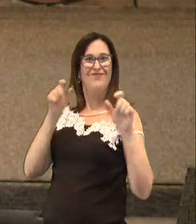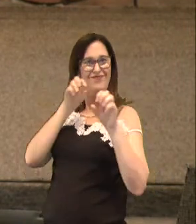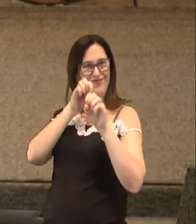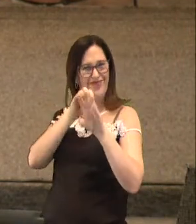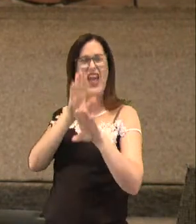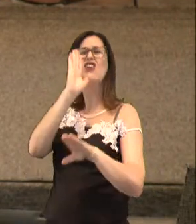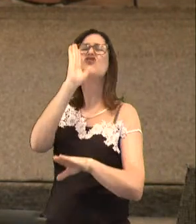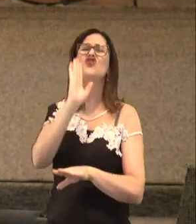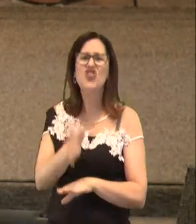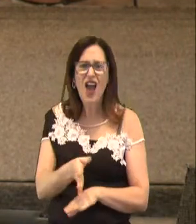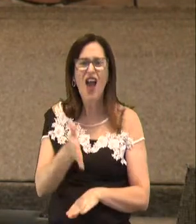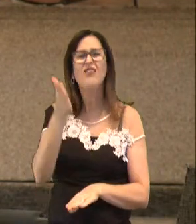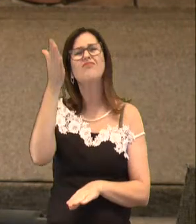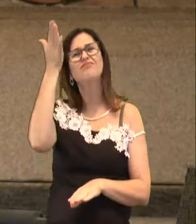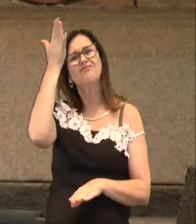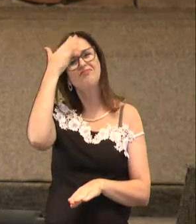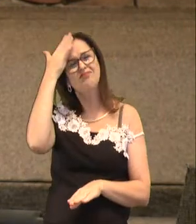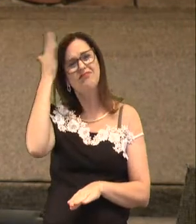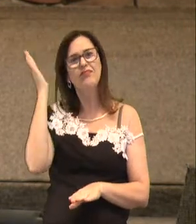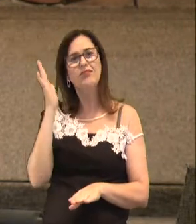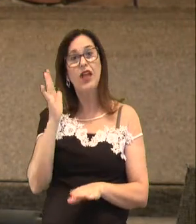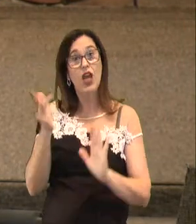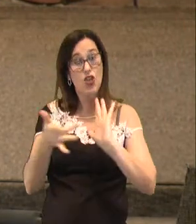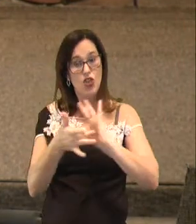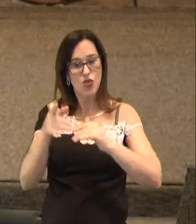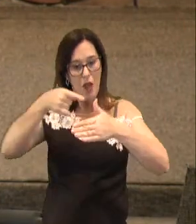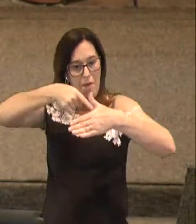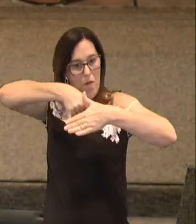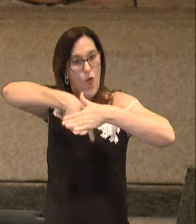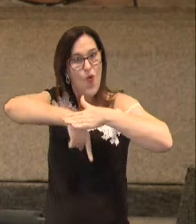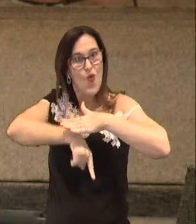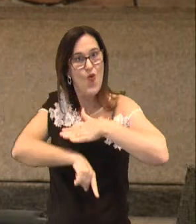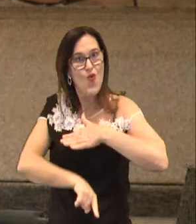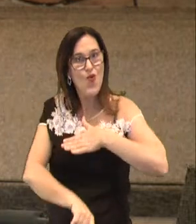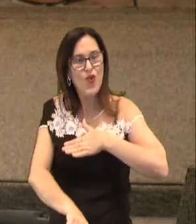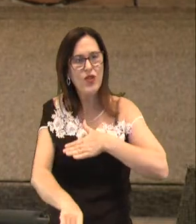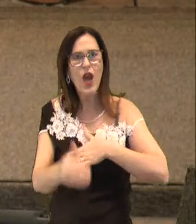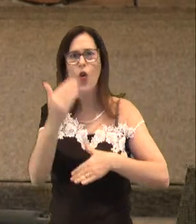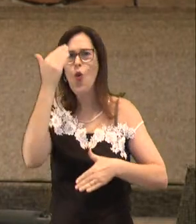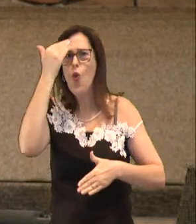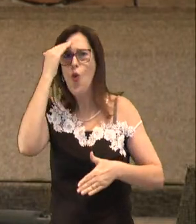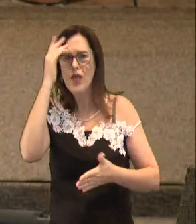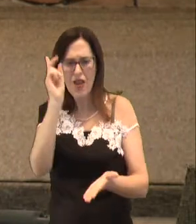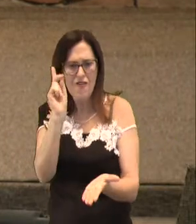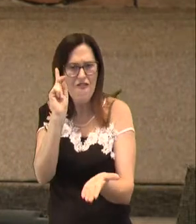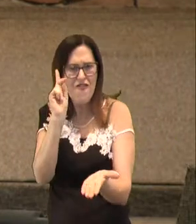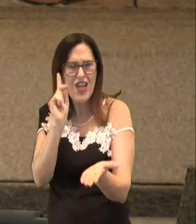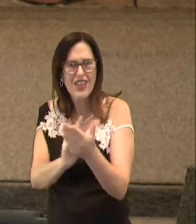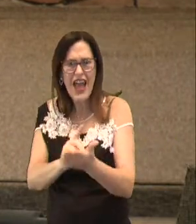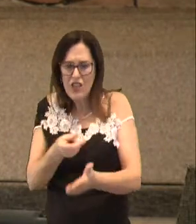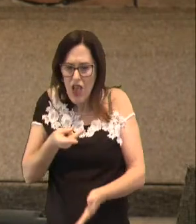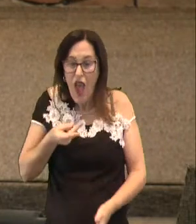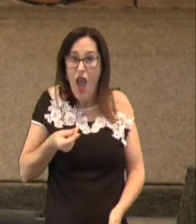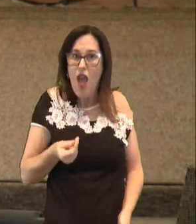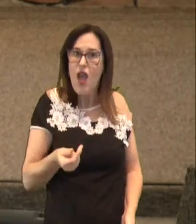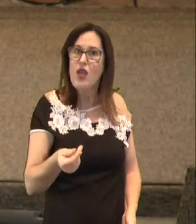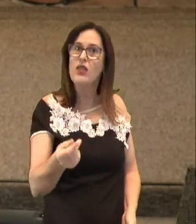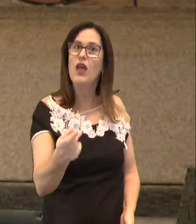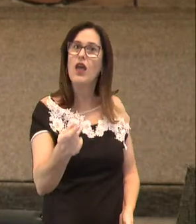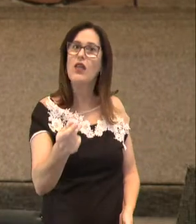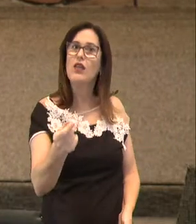já conhecidas. Jesus estava aprofundando a compreensão de verdades eternas que